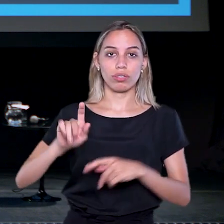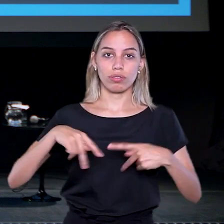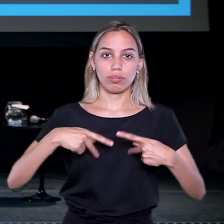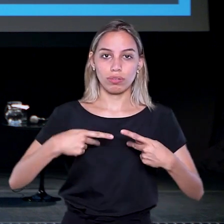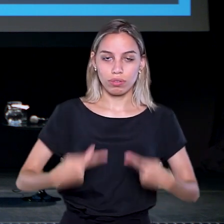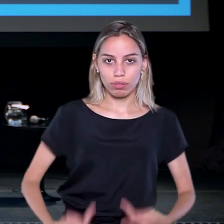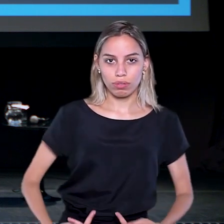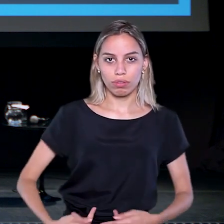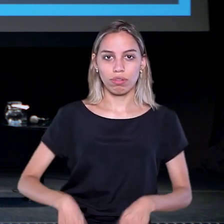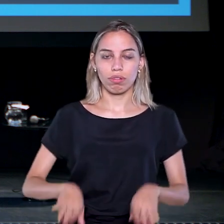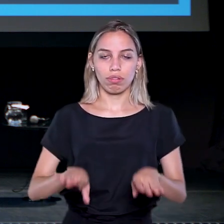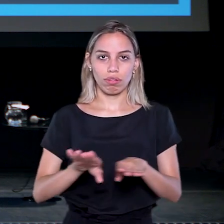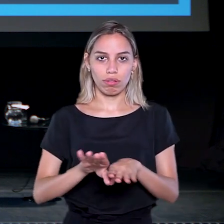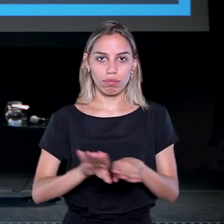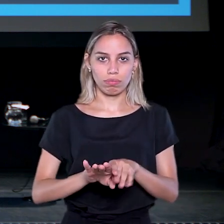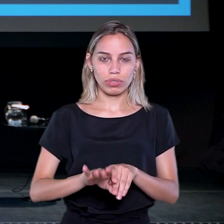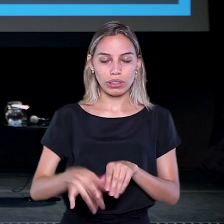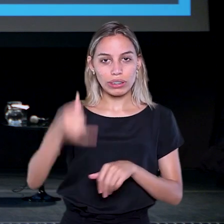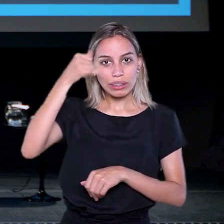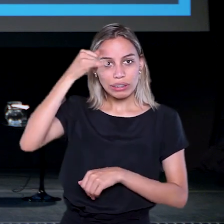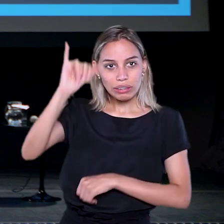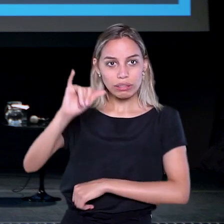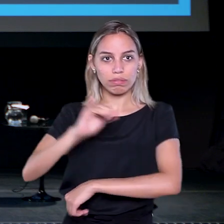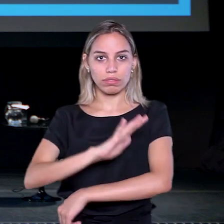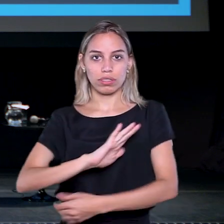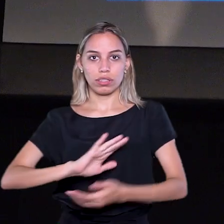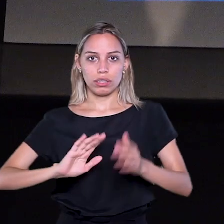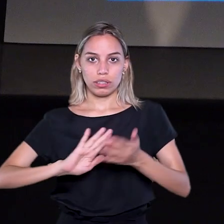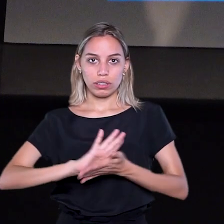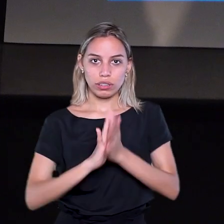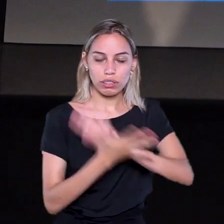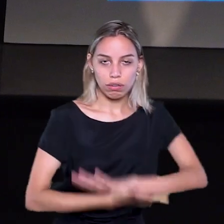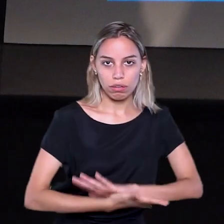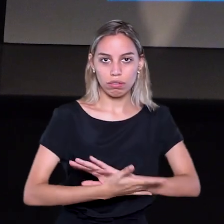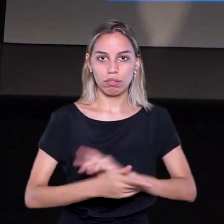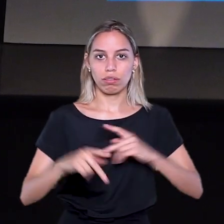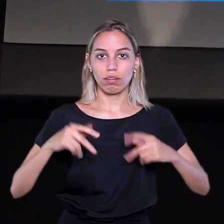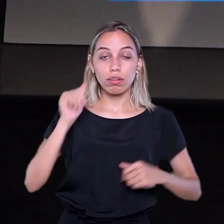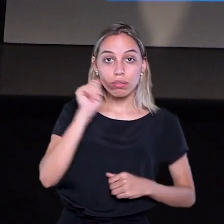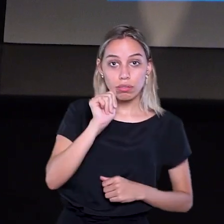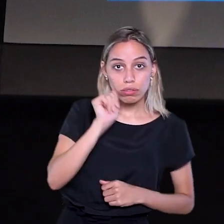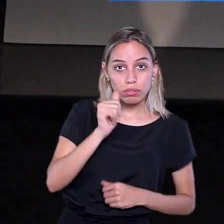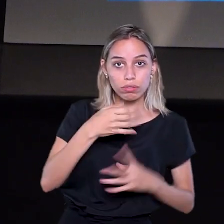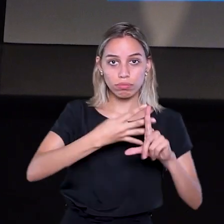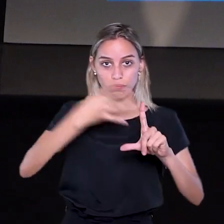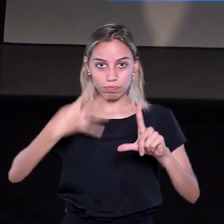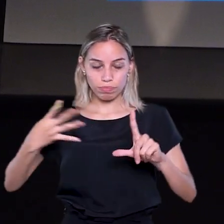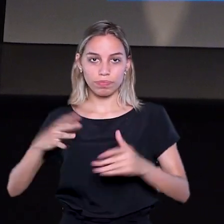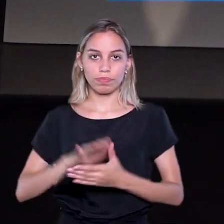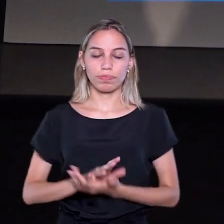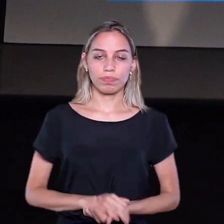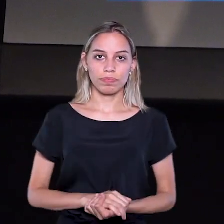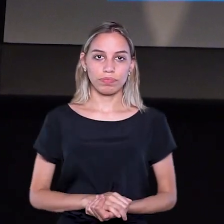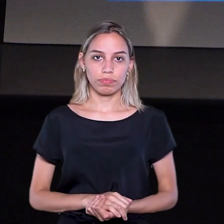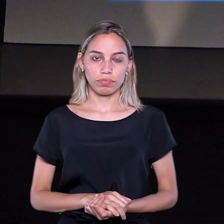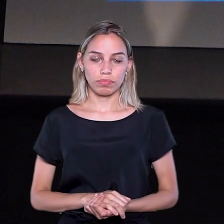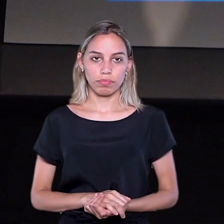e Combate à Discriminação e do Grupo de Atuação Especial em Defesa da Mulher e da População